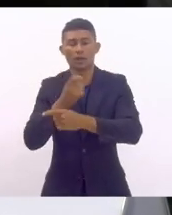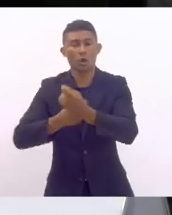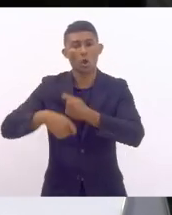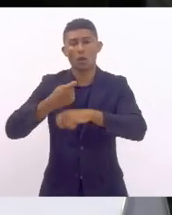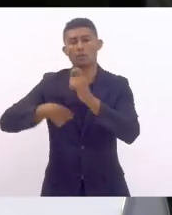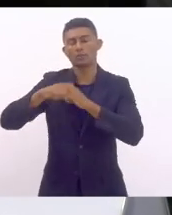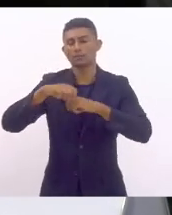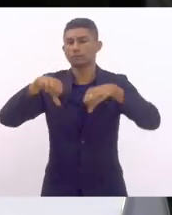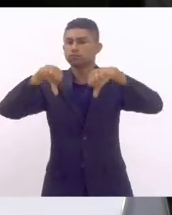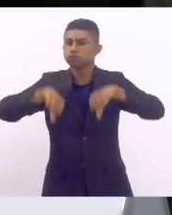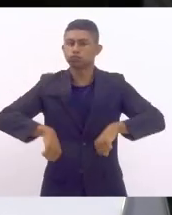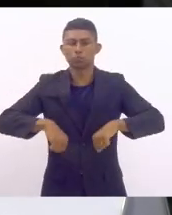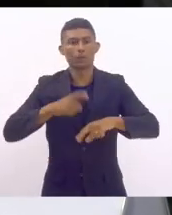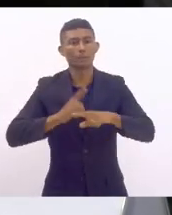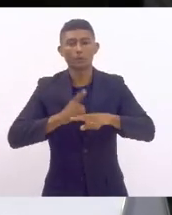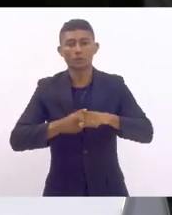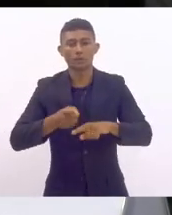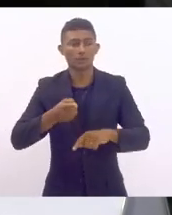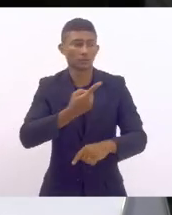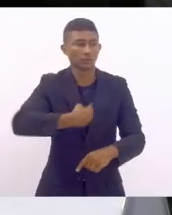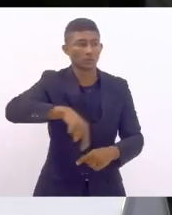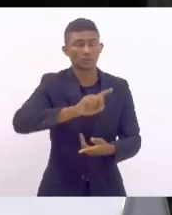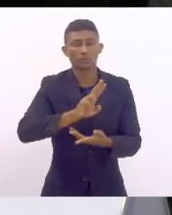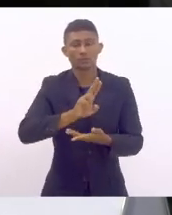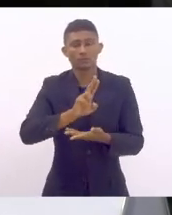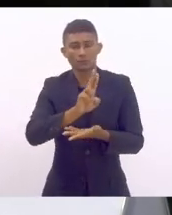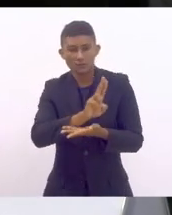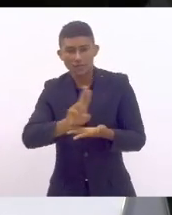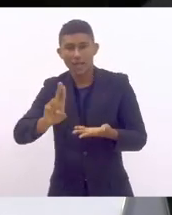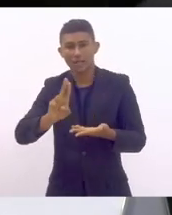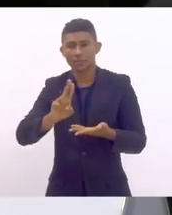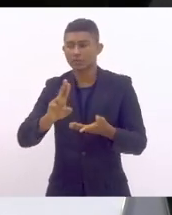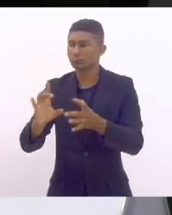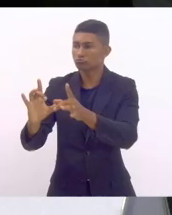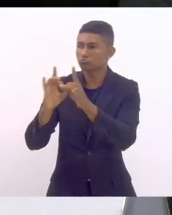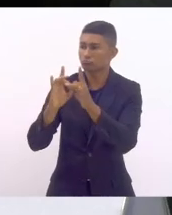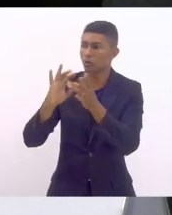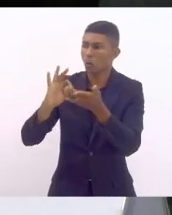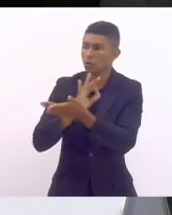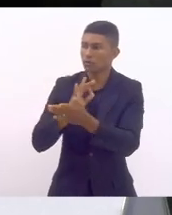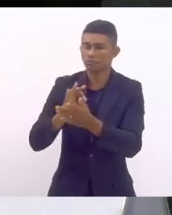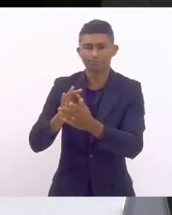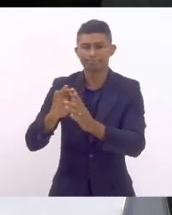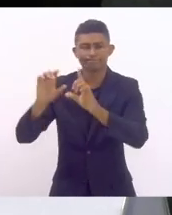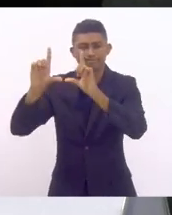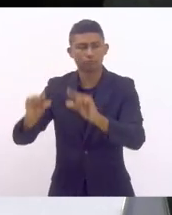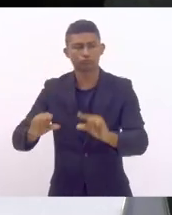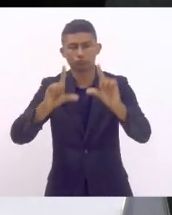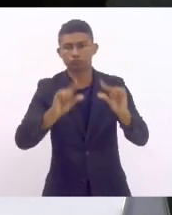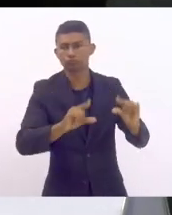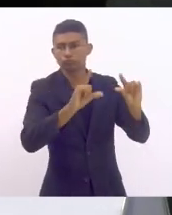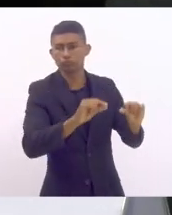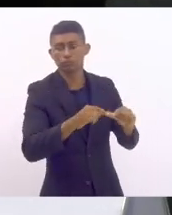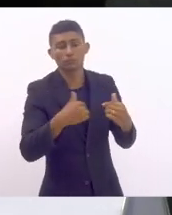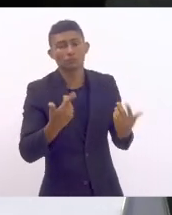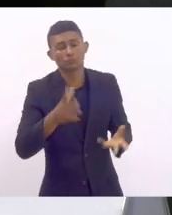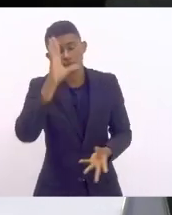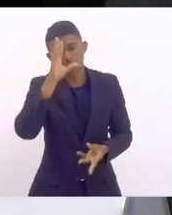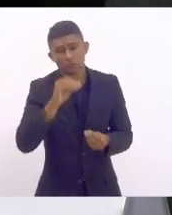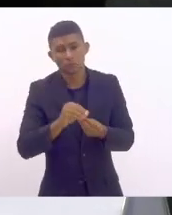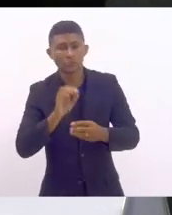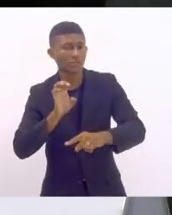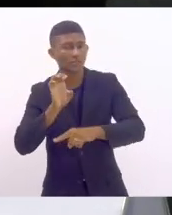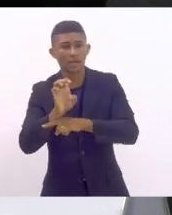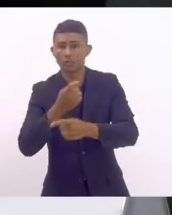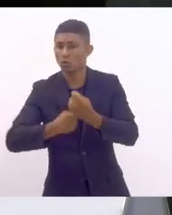- serviços eu queria concluir aqui chamado atenção para algo que tem passado desapercebido ou talvez não